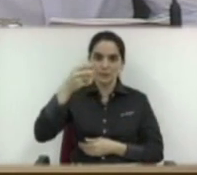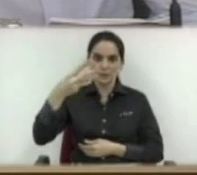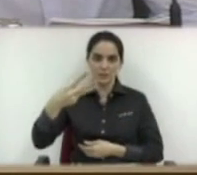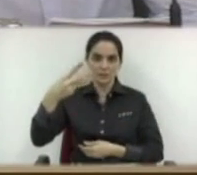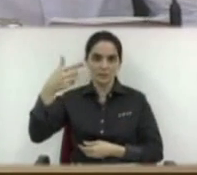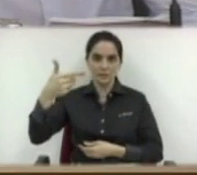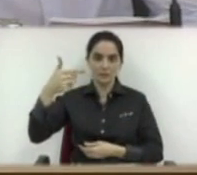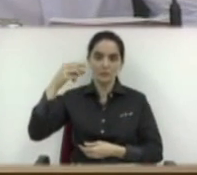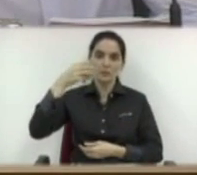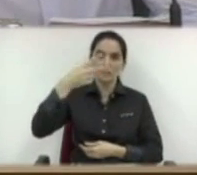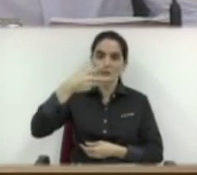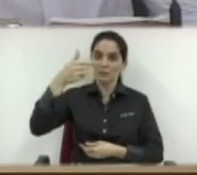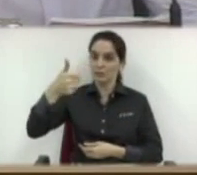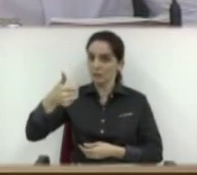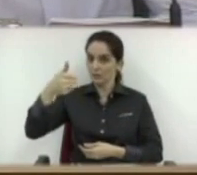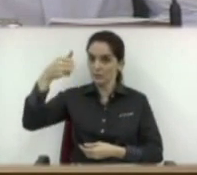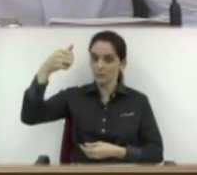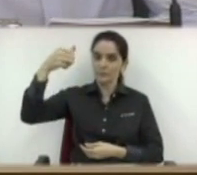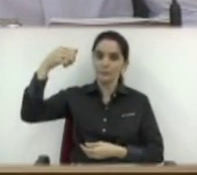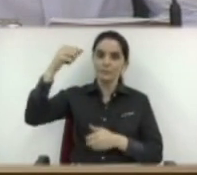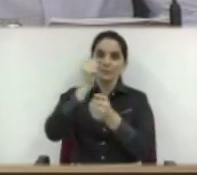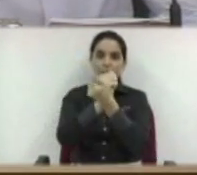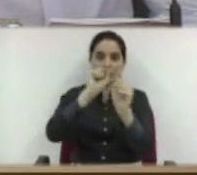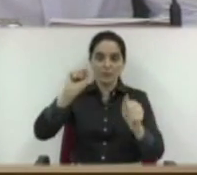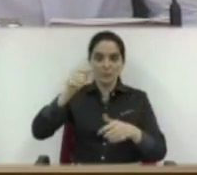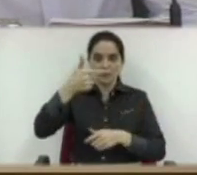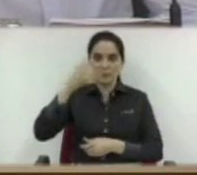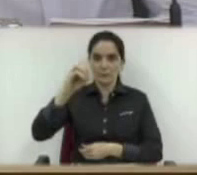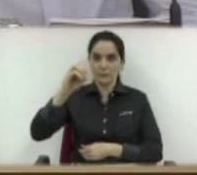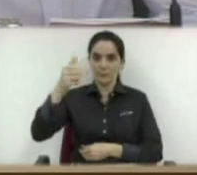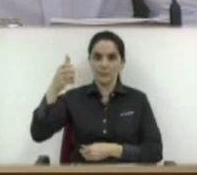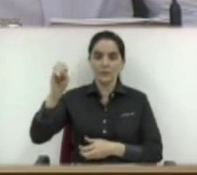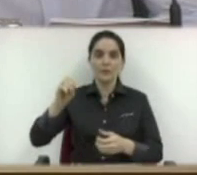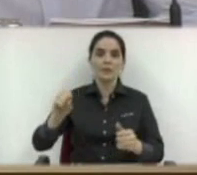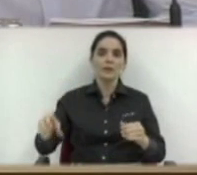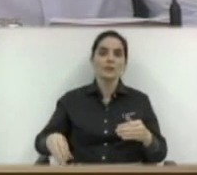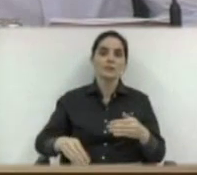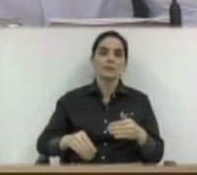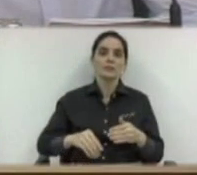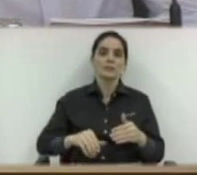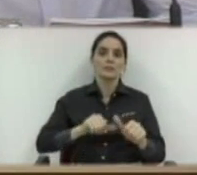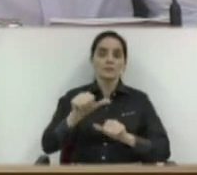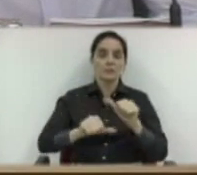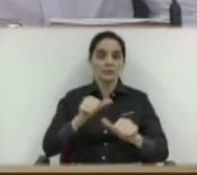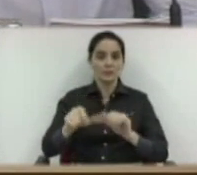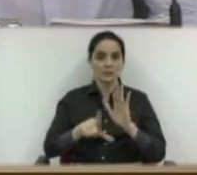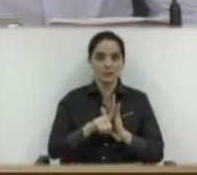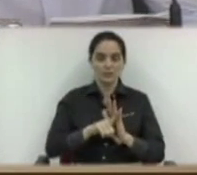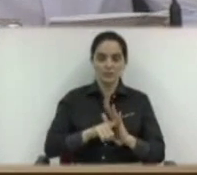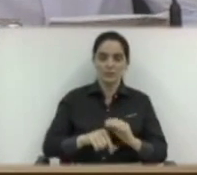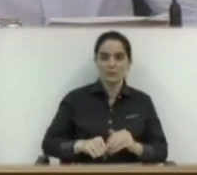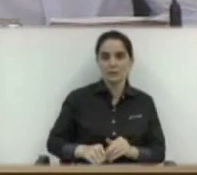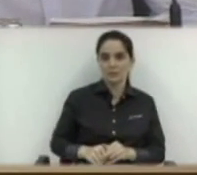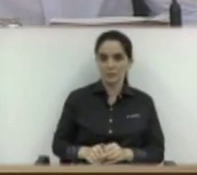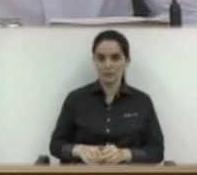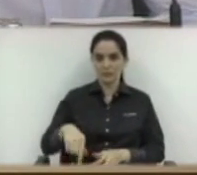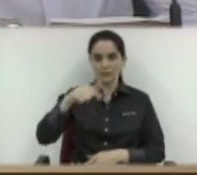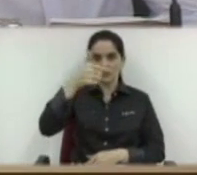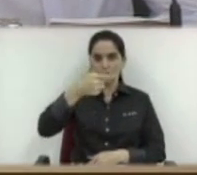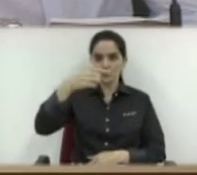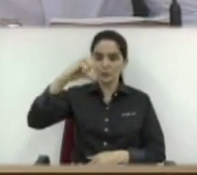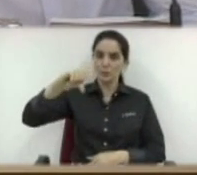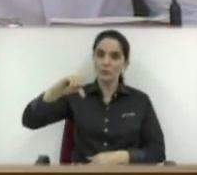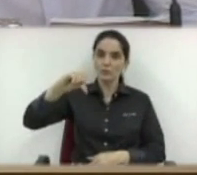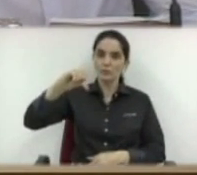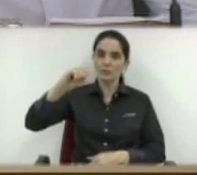de maio de 2010, alterada pela Lei Complementar 552, de 29 de outubro